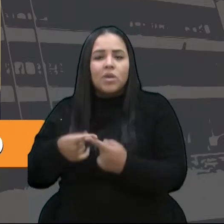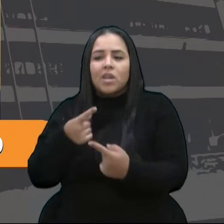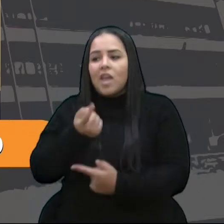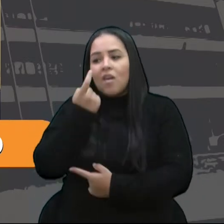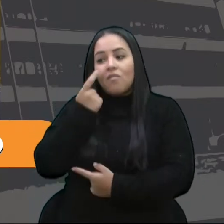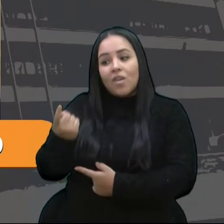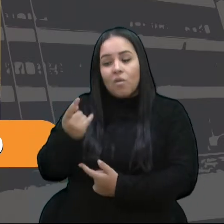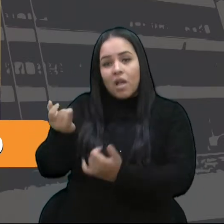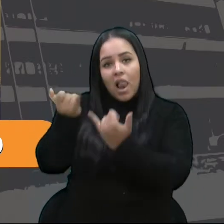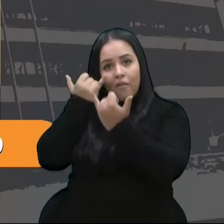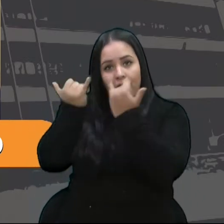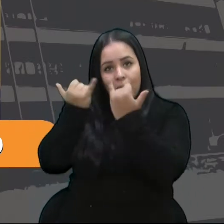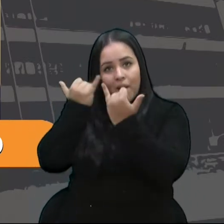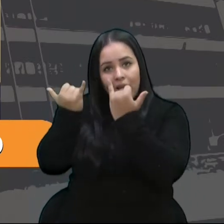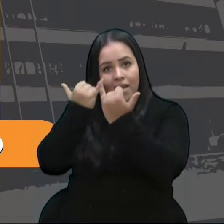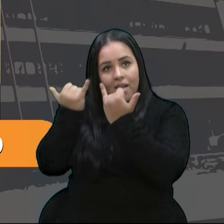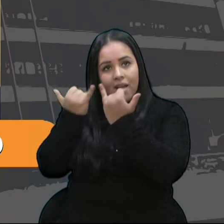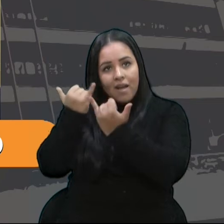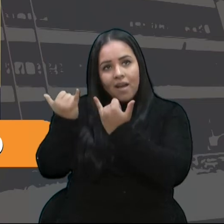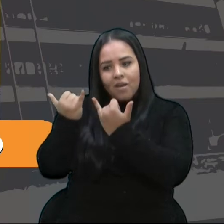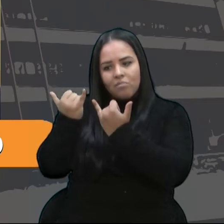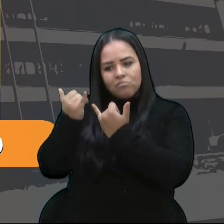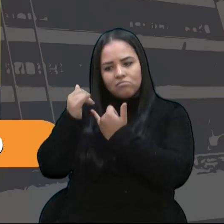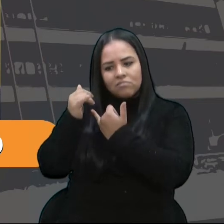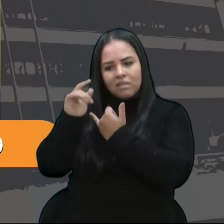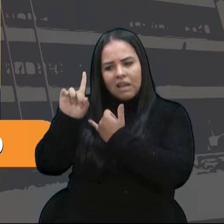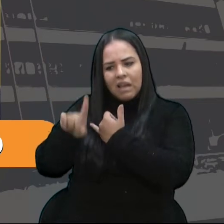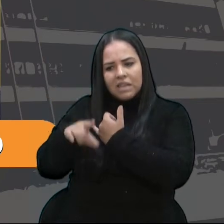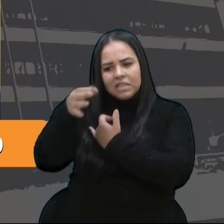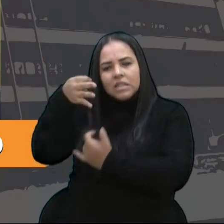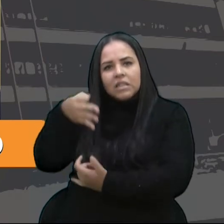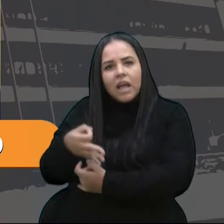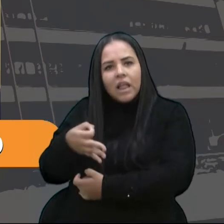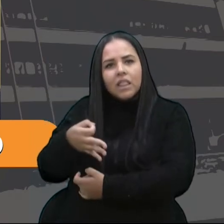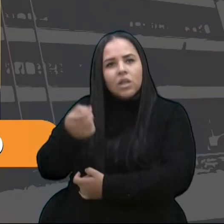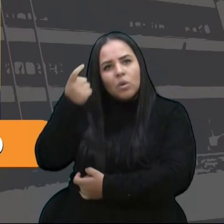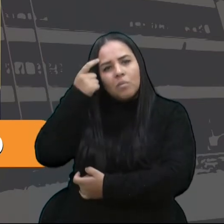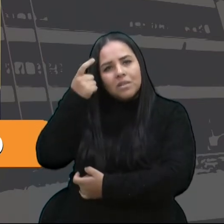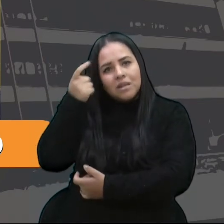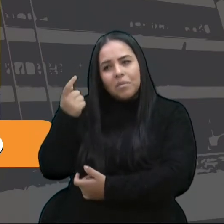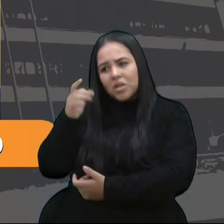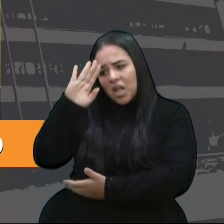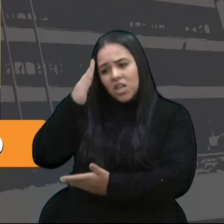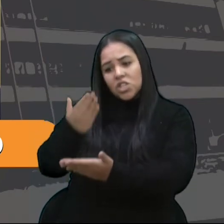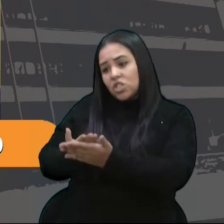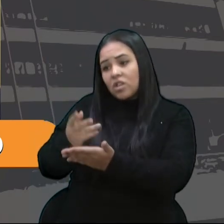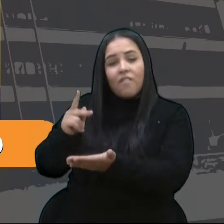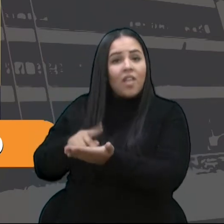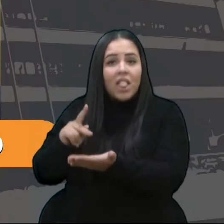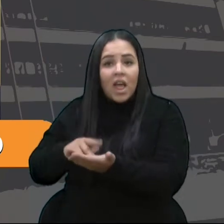que vai ao encontro do pensamento dela é que é uma notícia verdadeira, quando isso não é